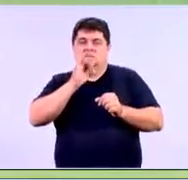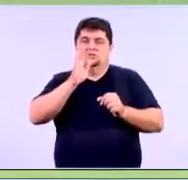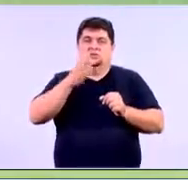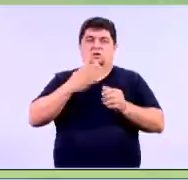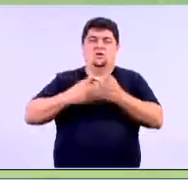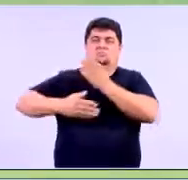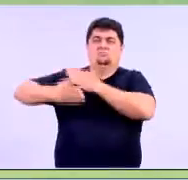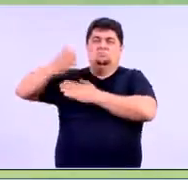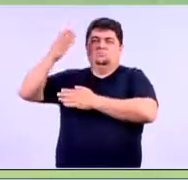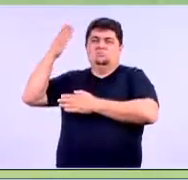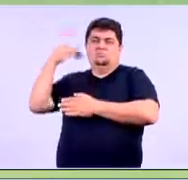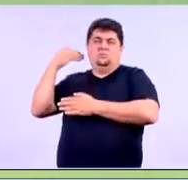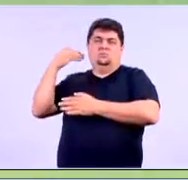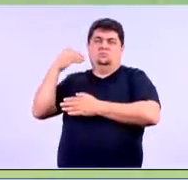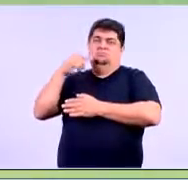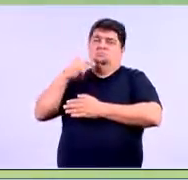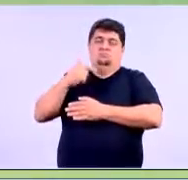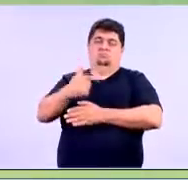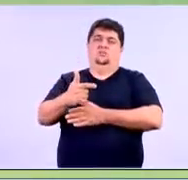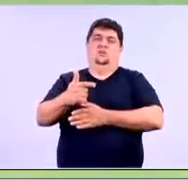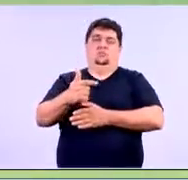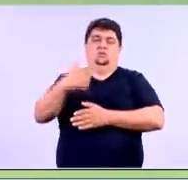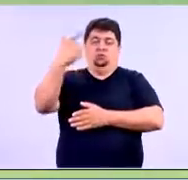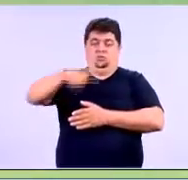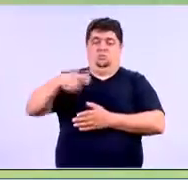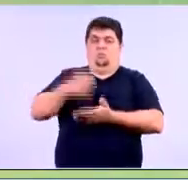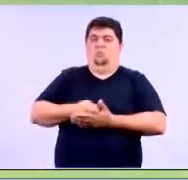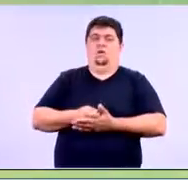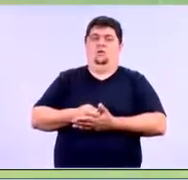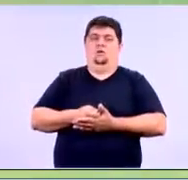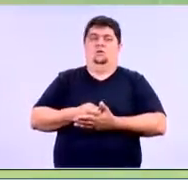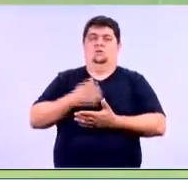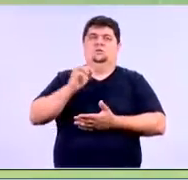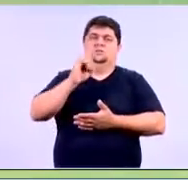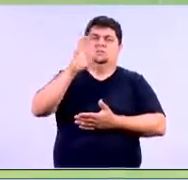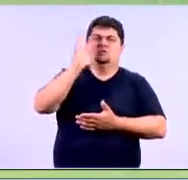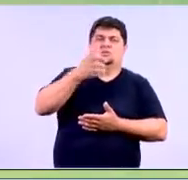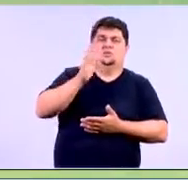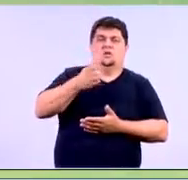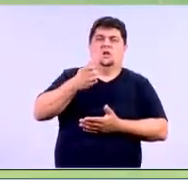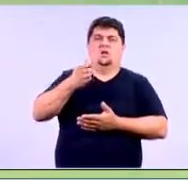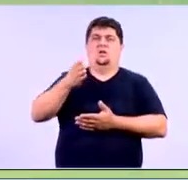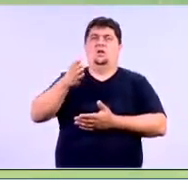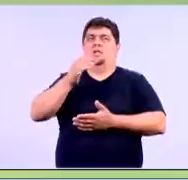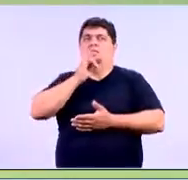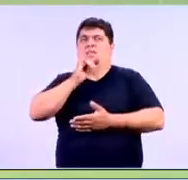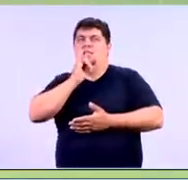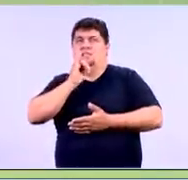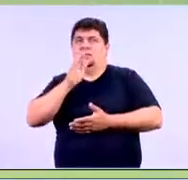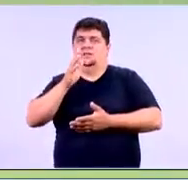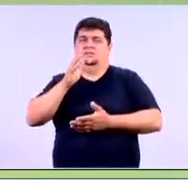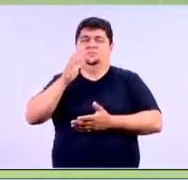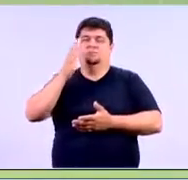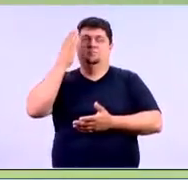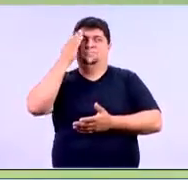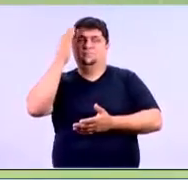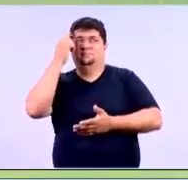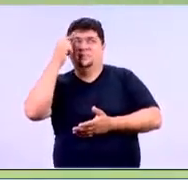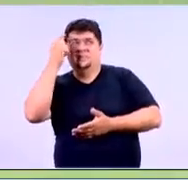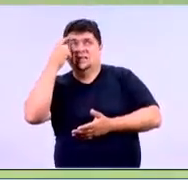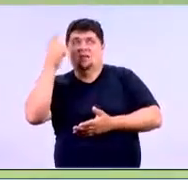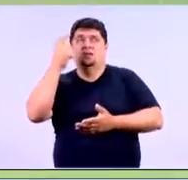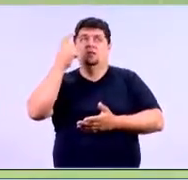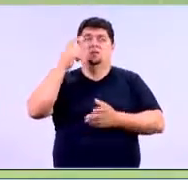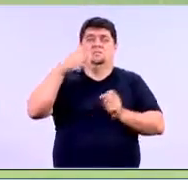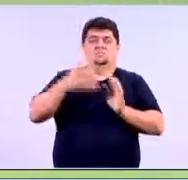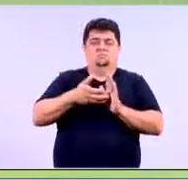do passado. No inciso 1, em qualquer caso, quando seja expressamente interpretativa,